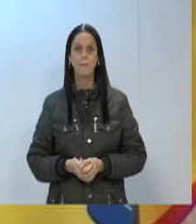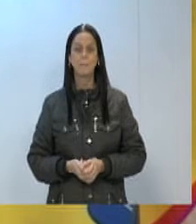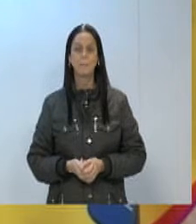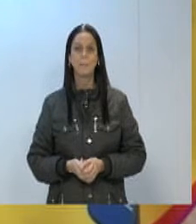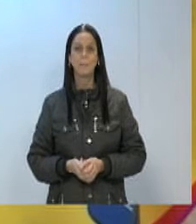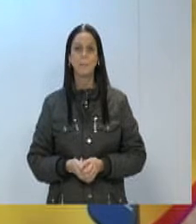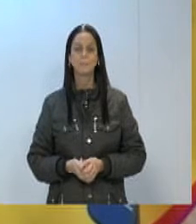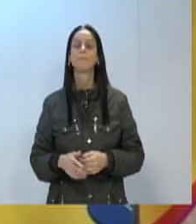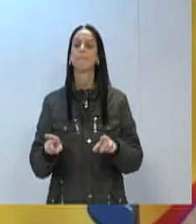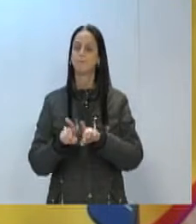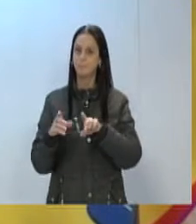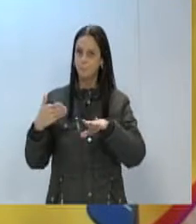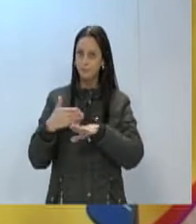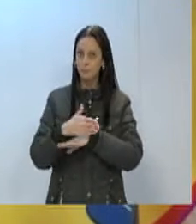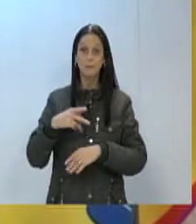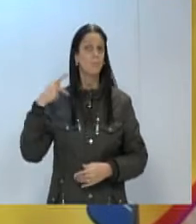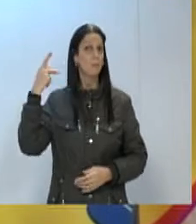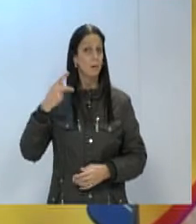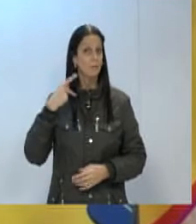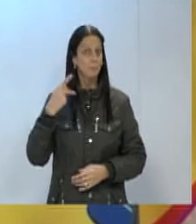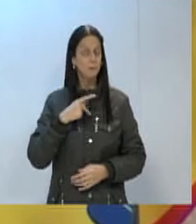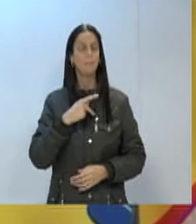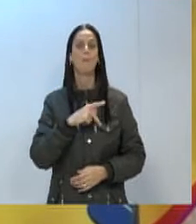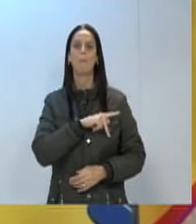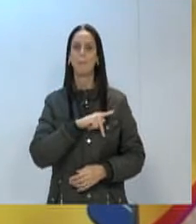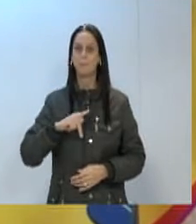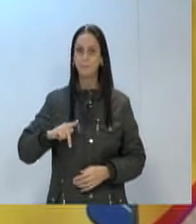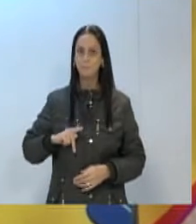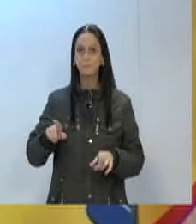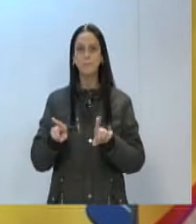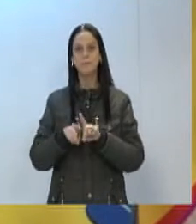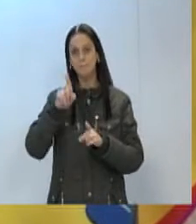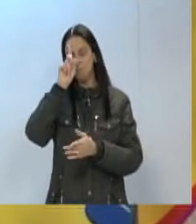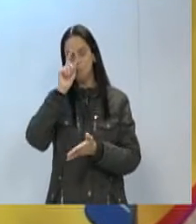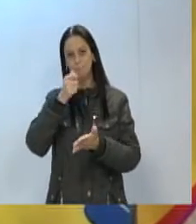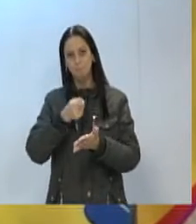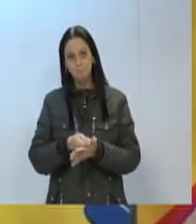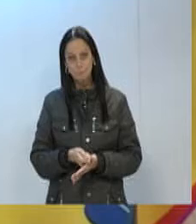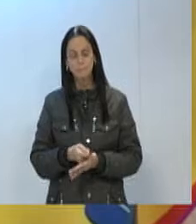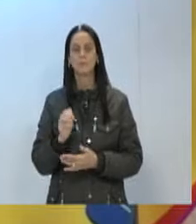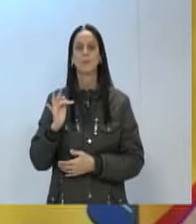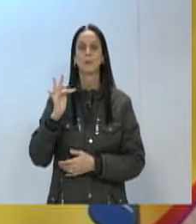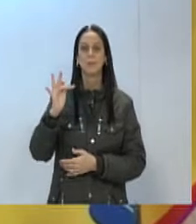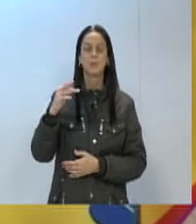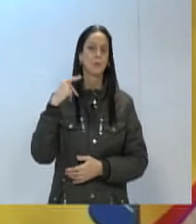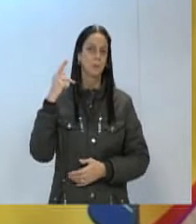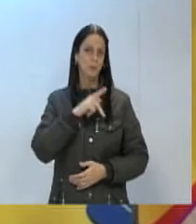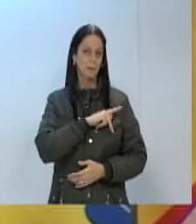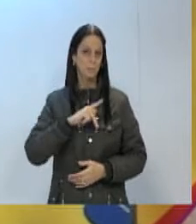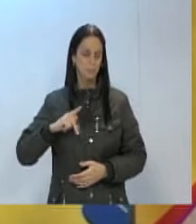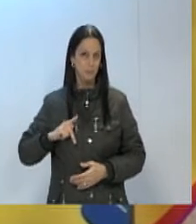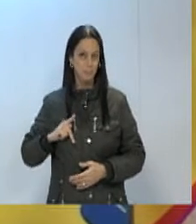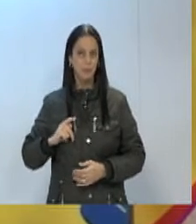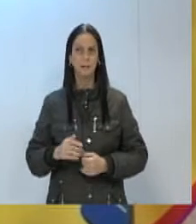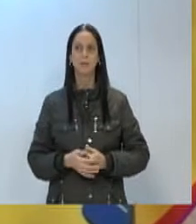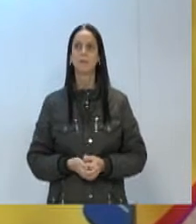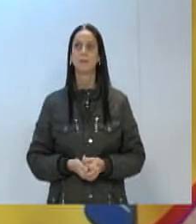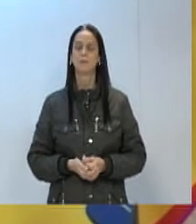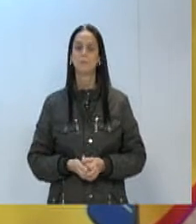participação social nas políticas públicas nas decisões nas definições dos futuros de políticas públicas